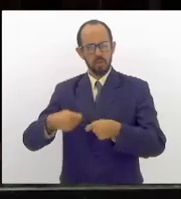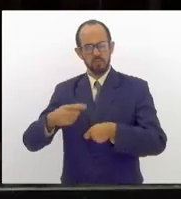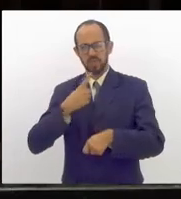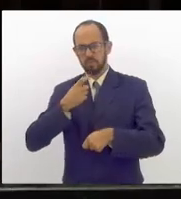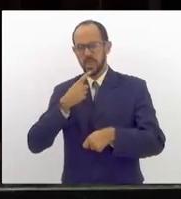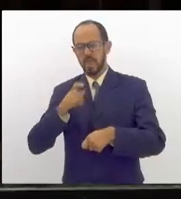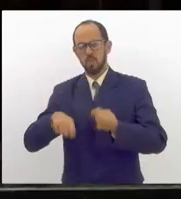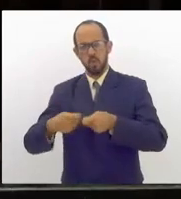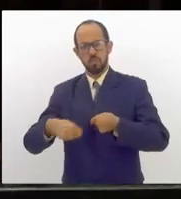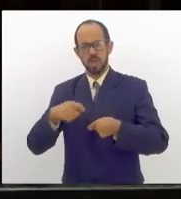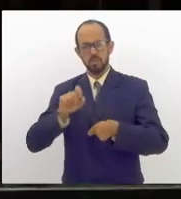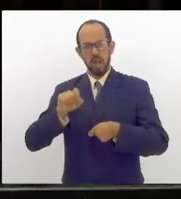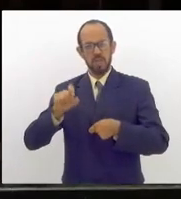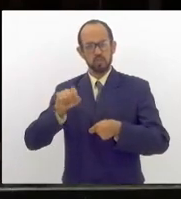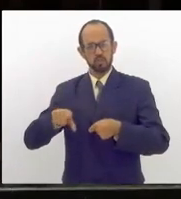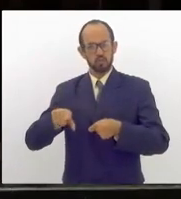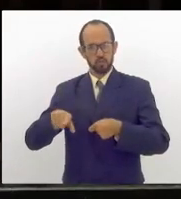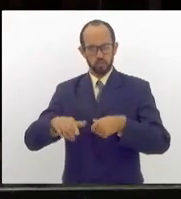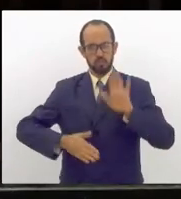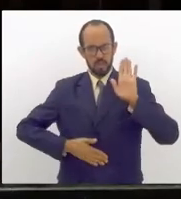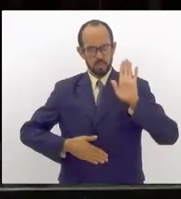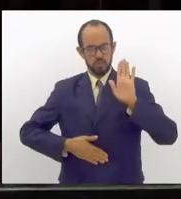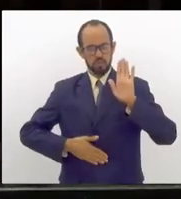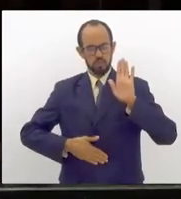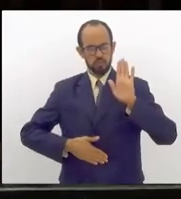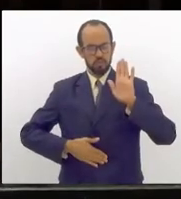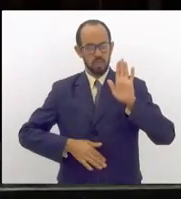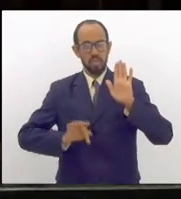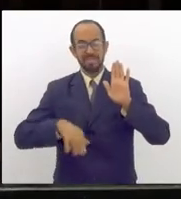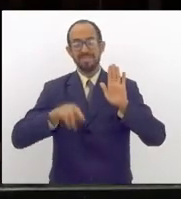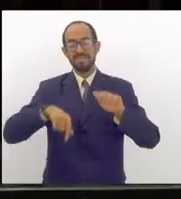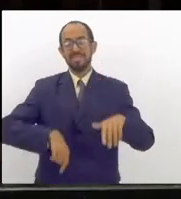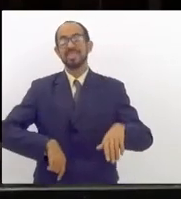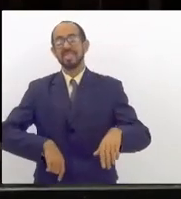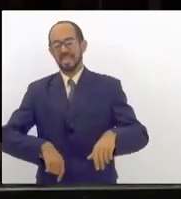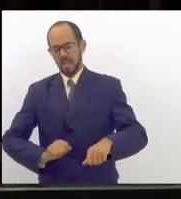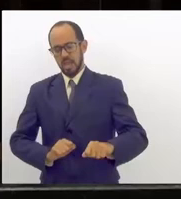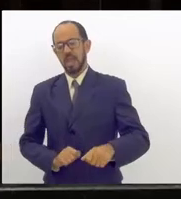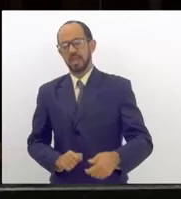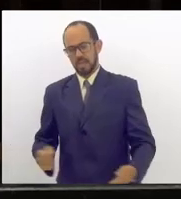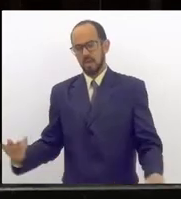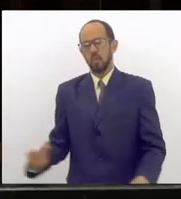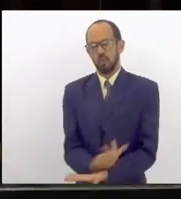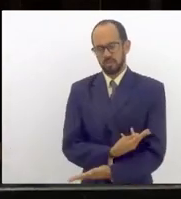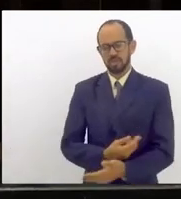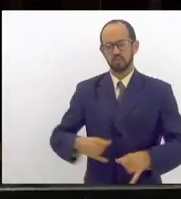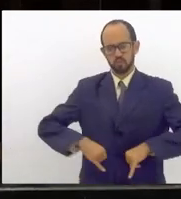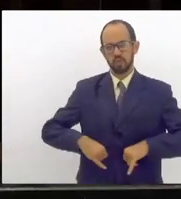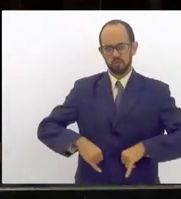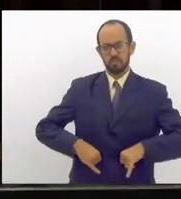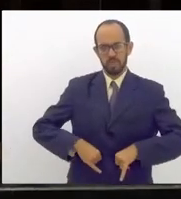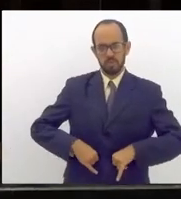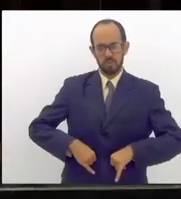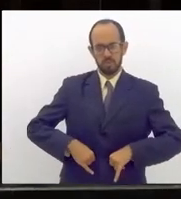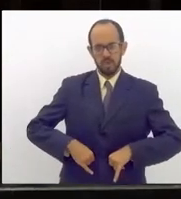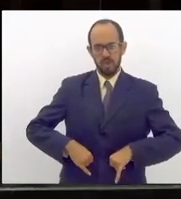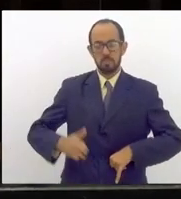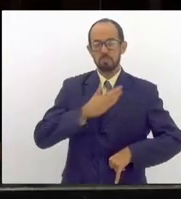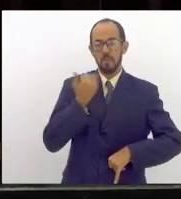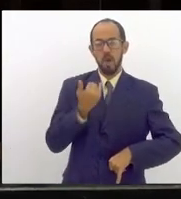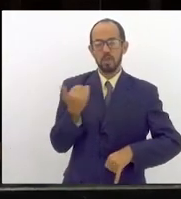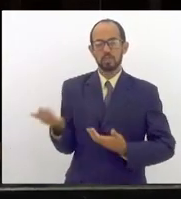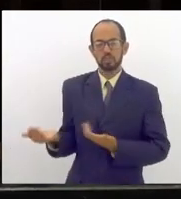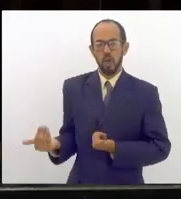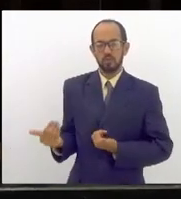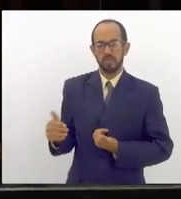e quem fica mal mesmo sabe que eu tô colocando isso porque a bala perdida vem nisso mata jovem mata